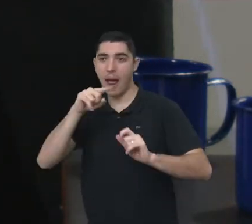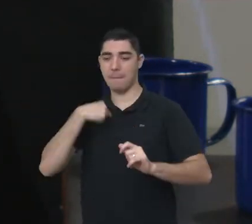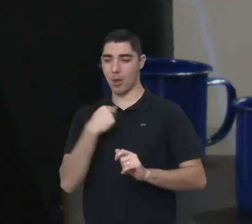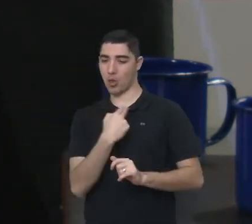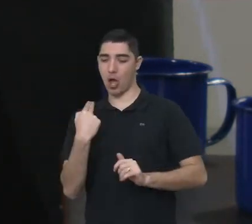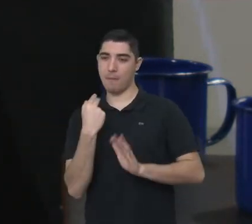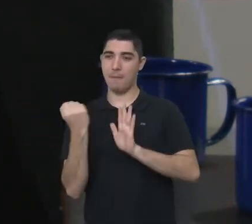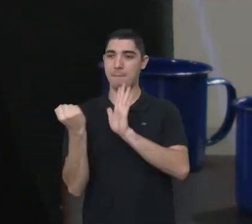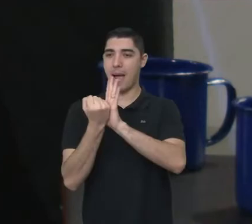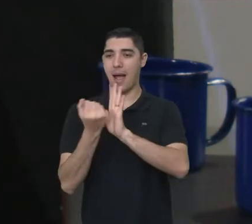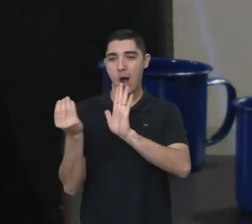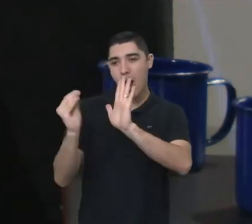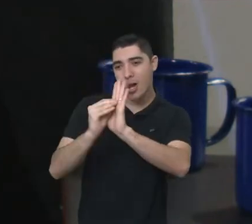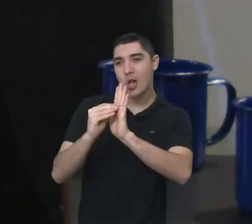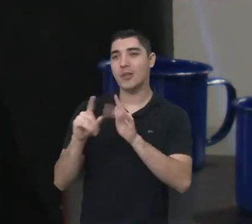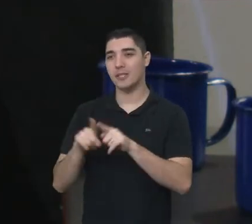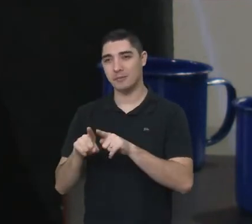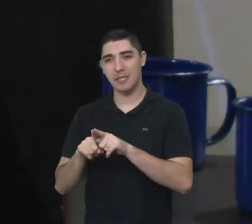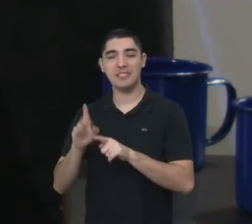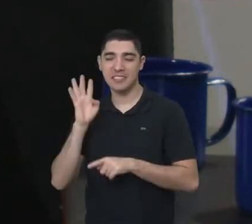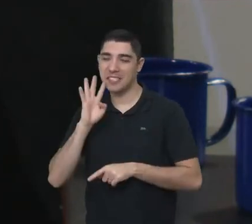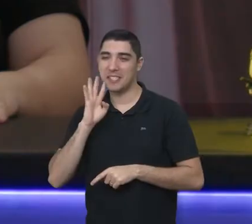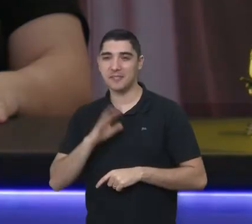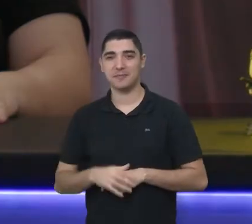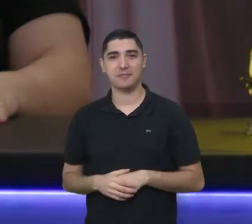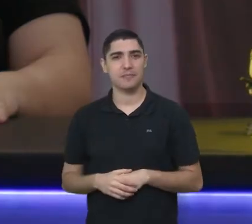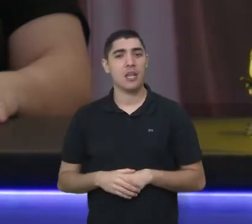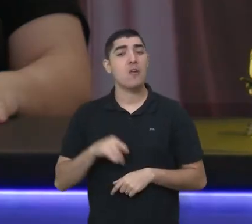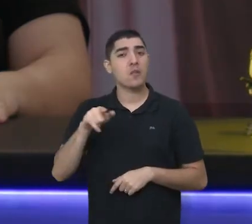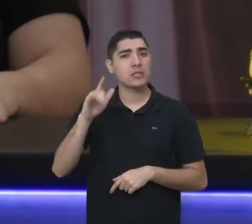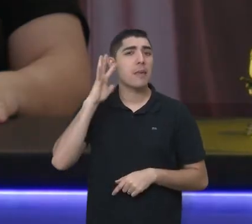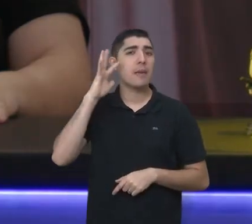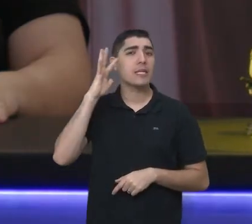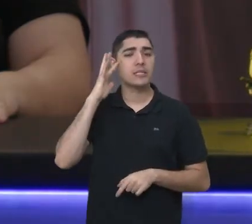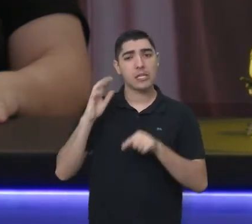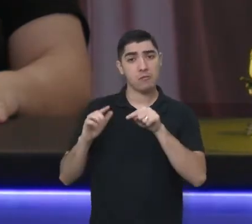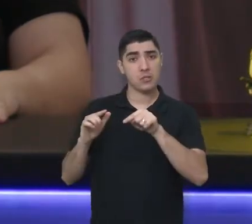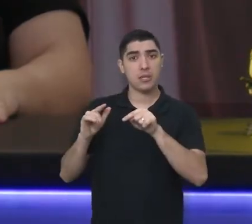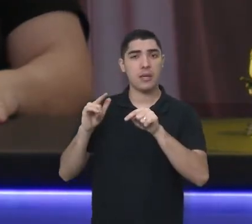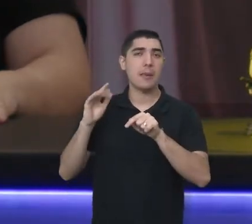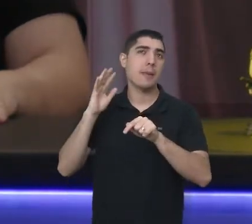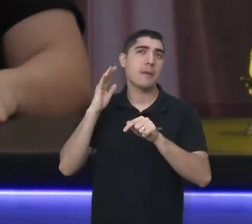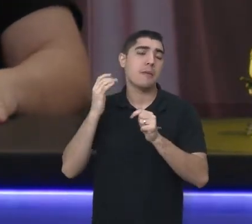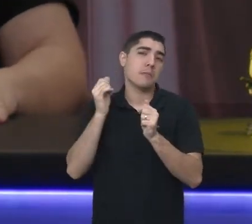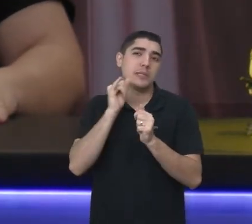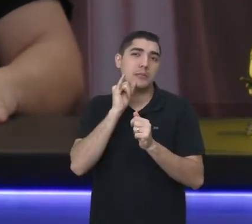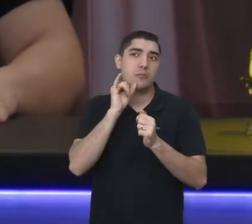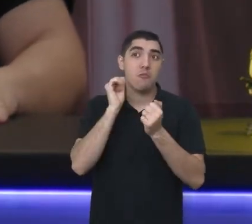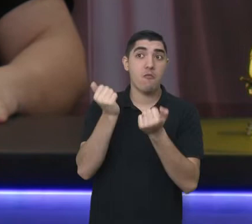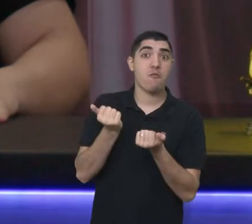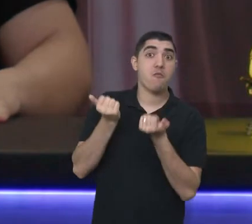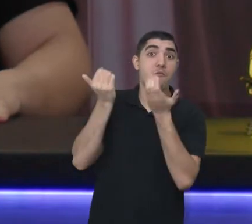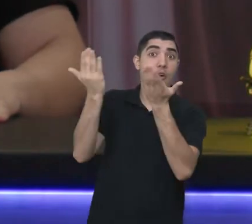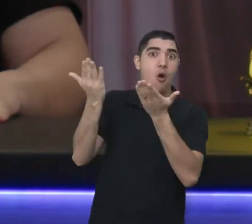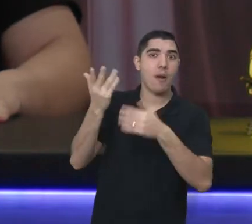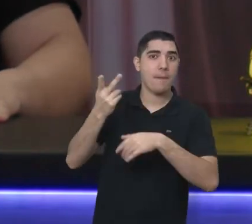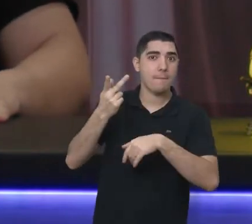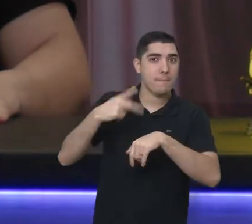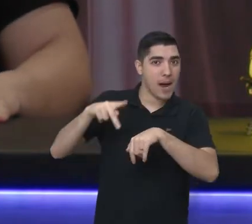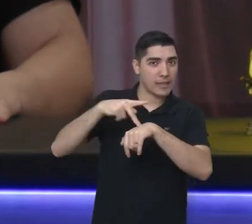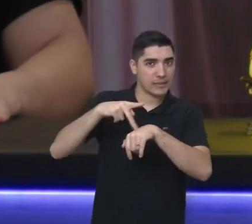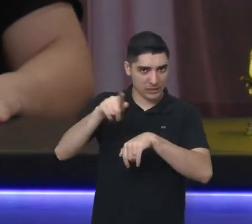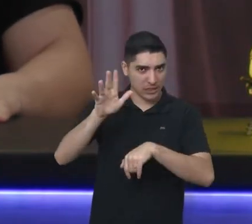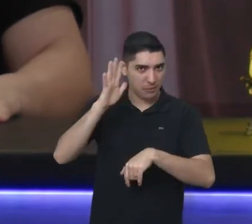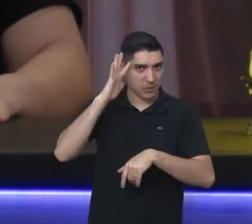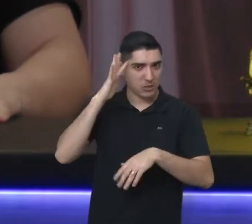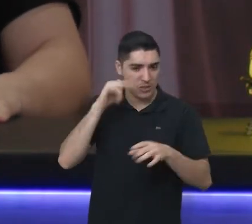Foi muito legal. É isso aí. Cara, você pensa em expandir seu negócio para fora, ou já expandiu para fora, já enviou para fora do